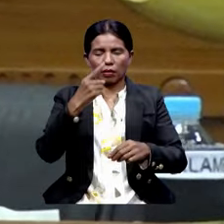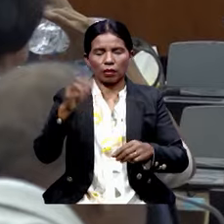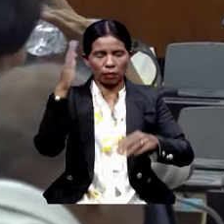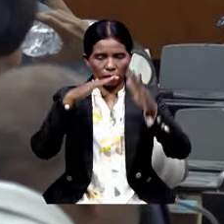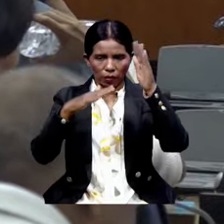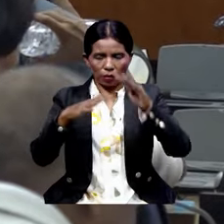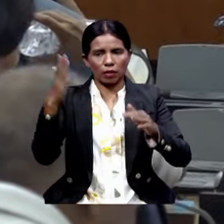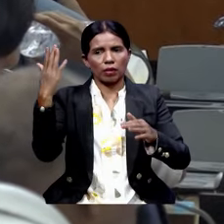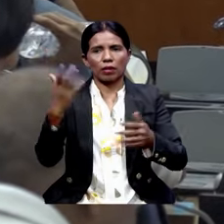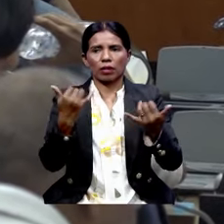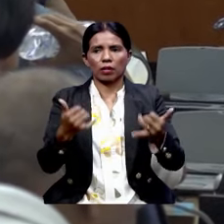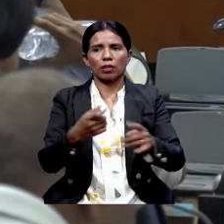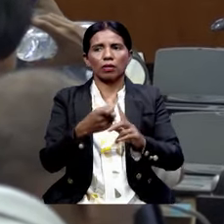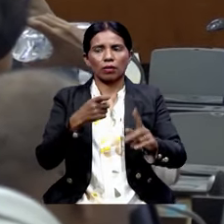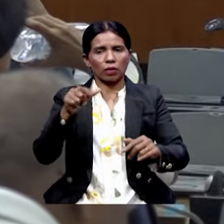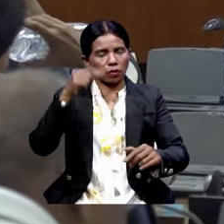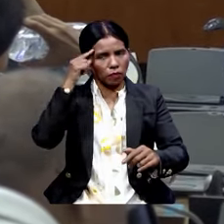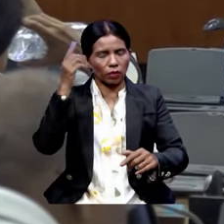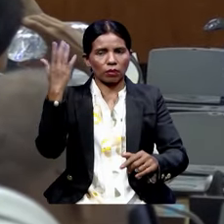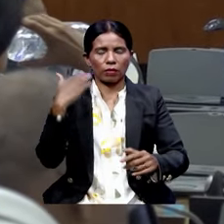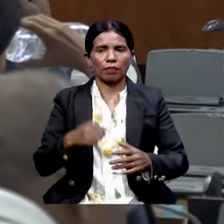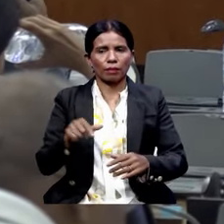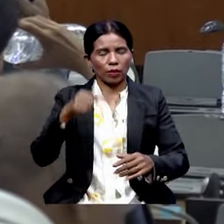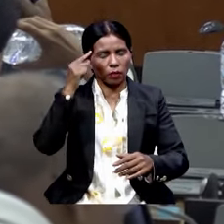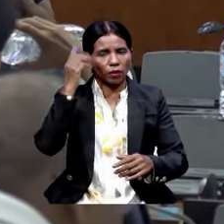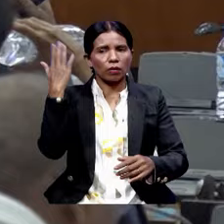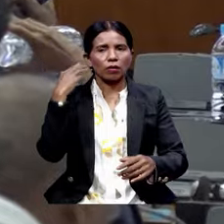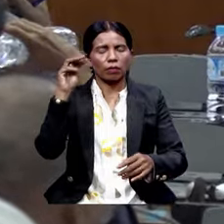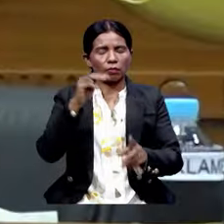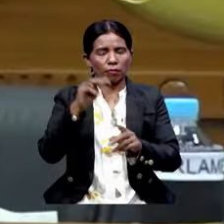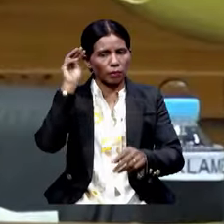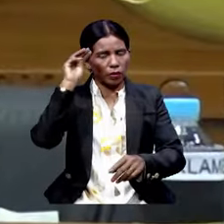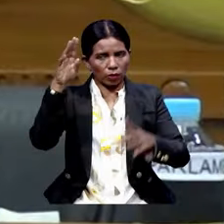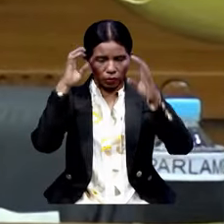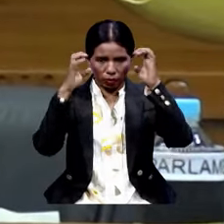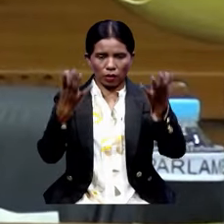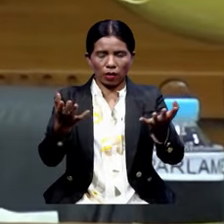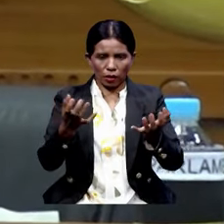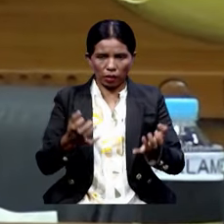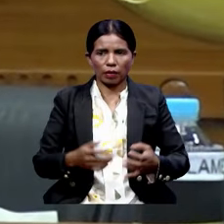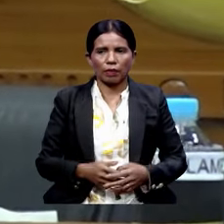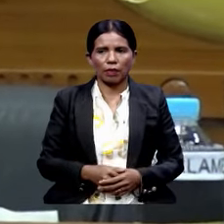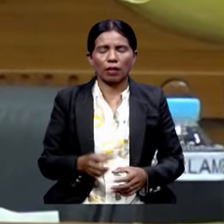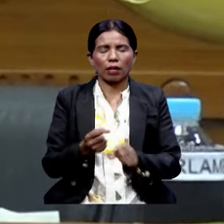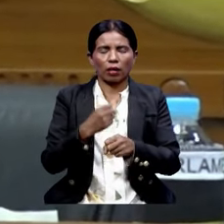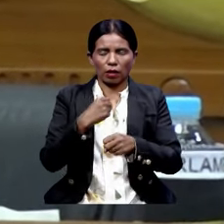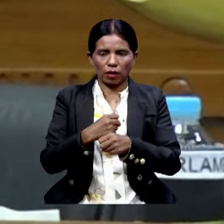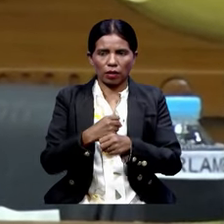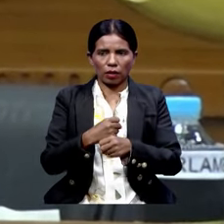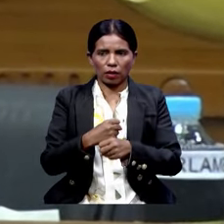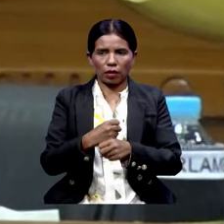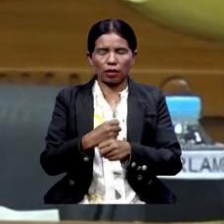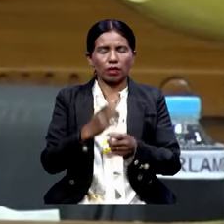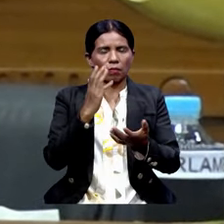nebe existi dadau ne, mai husi governo anterior. Governo, li husi Ministro de Educação, hakara halo termina